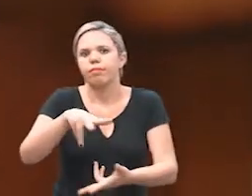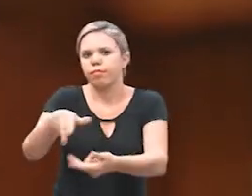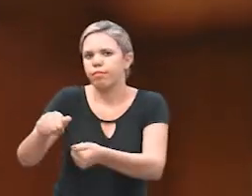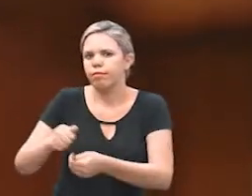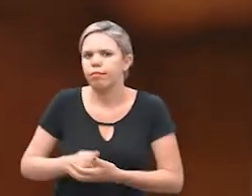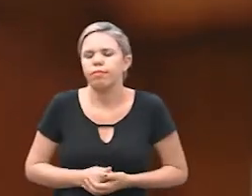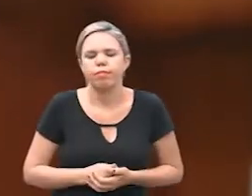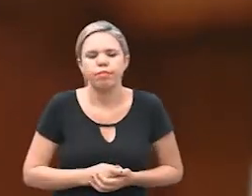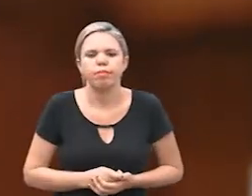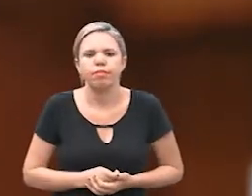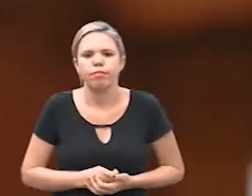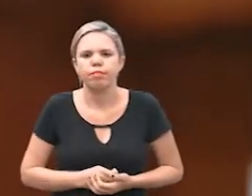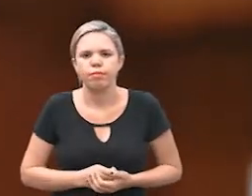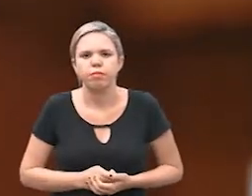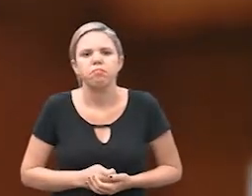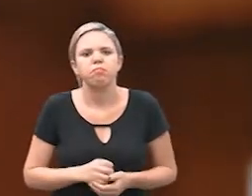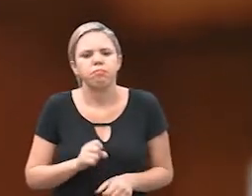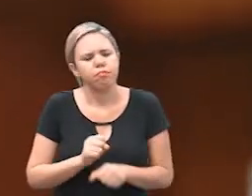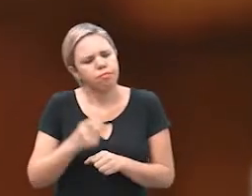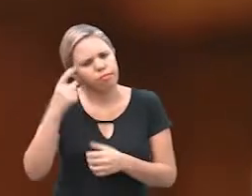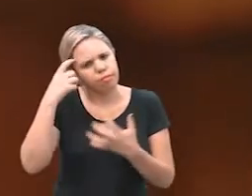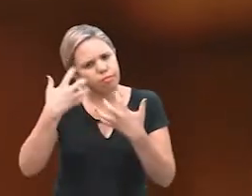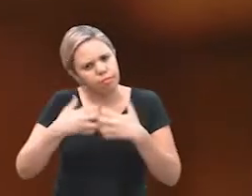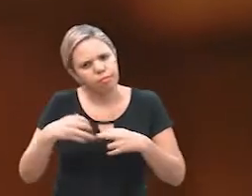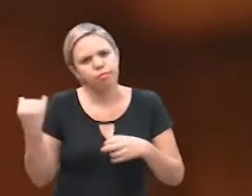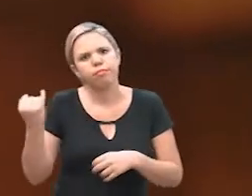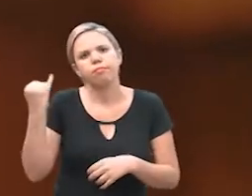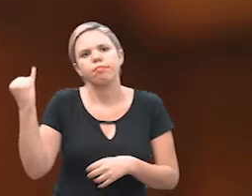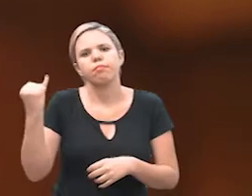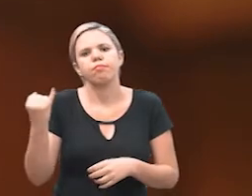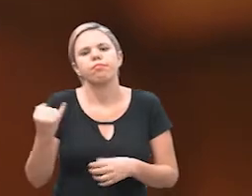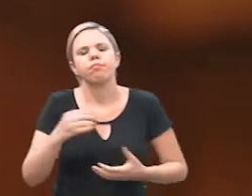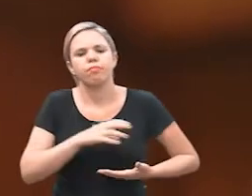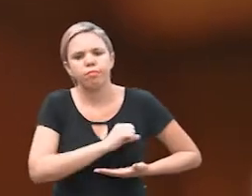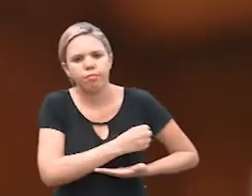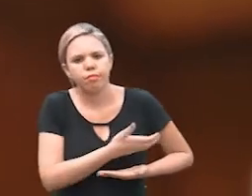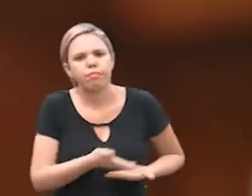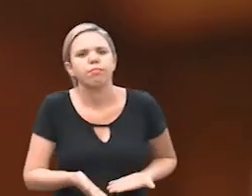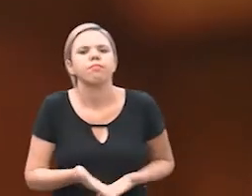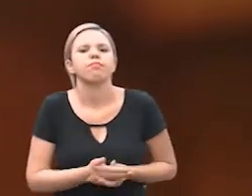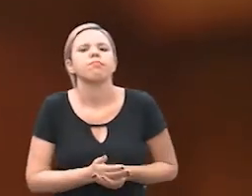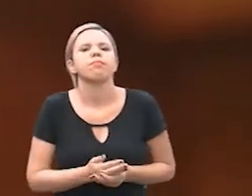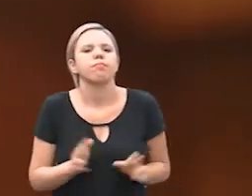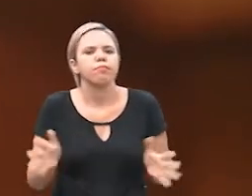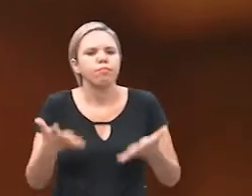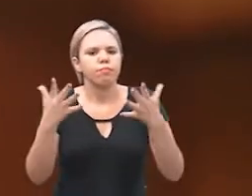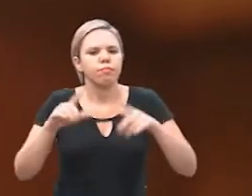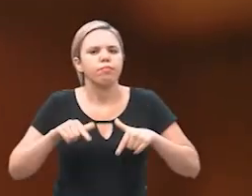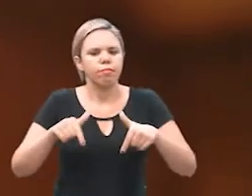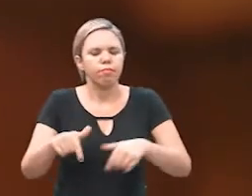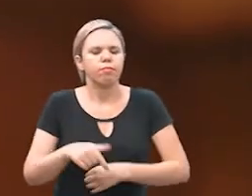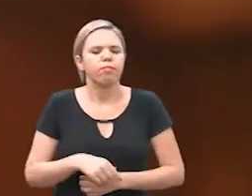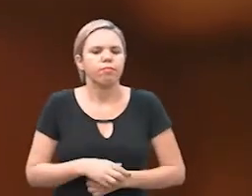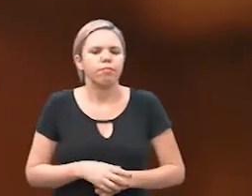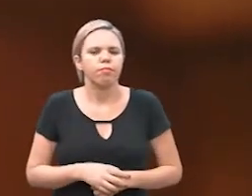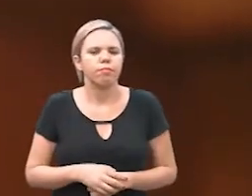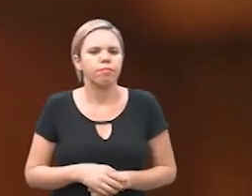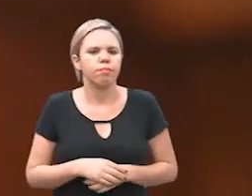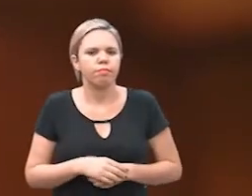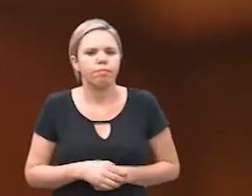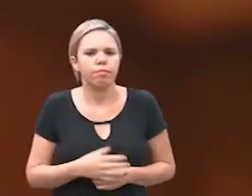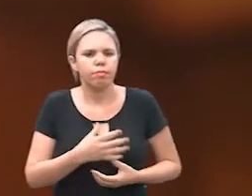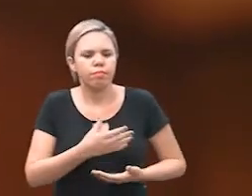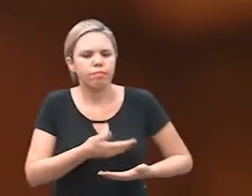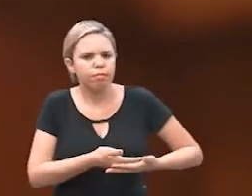mundialmente, né? O mundo todo para falar sobre a importância da amamentação, para promover ações em prol